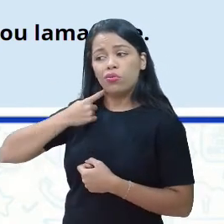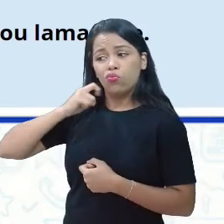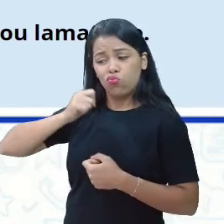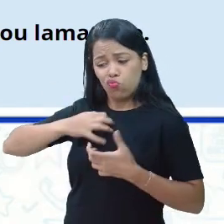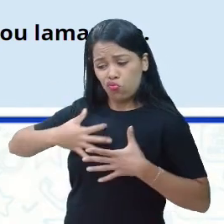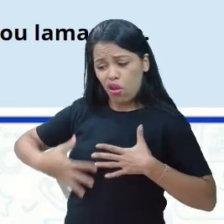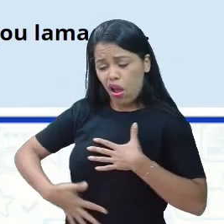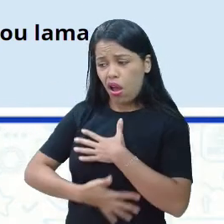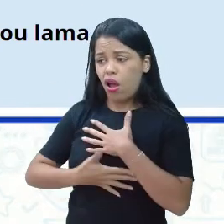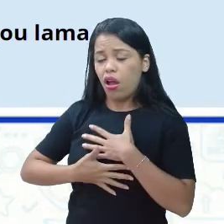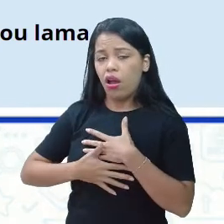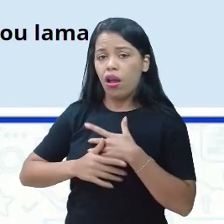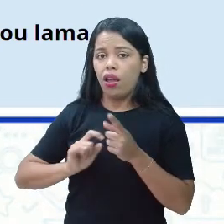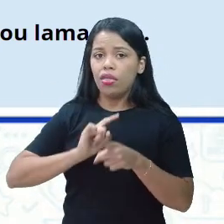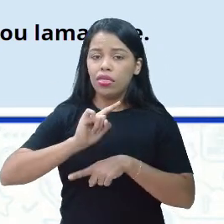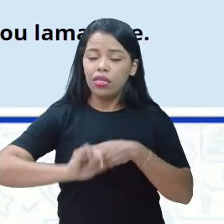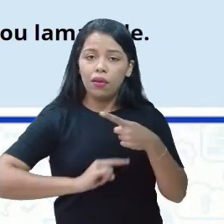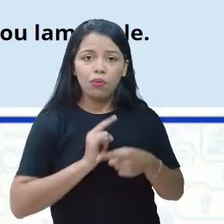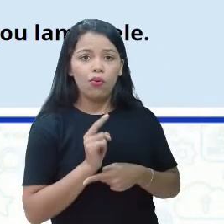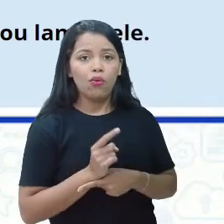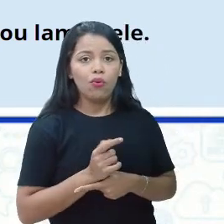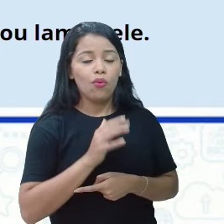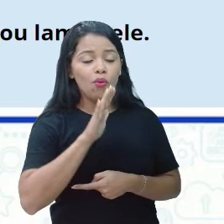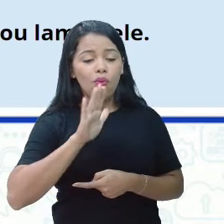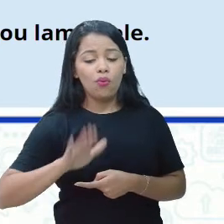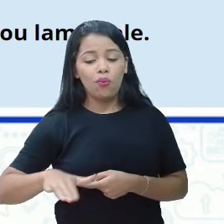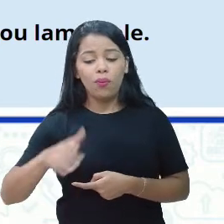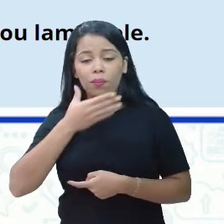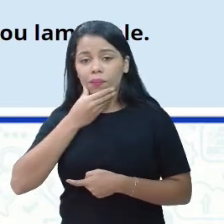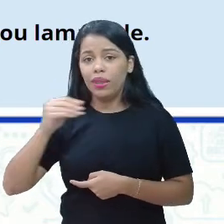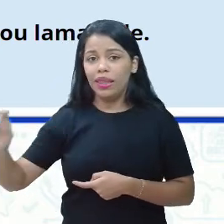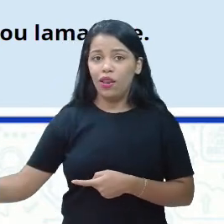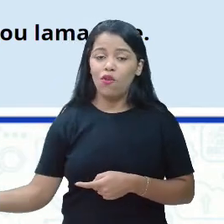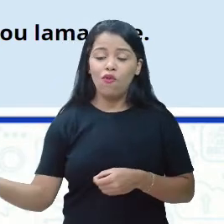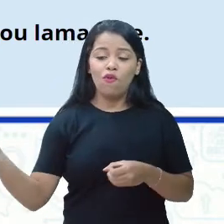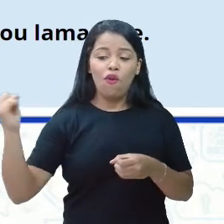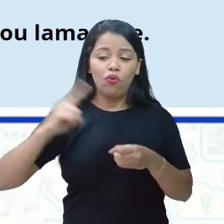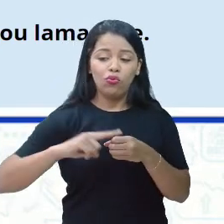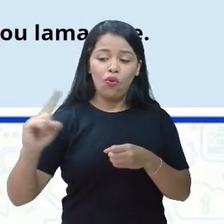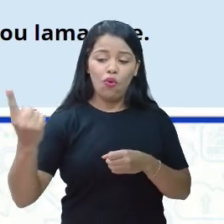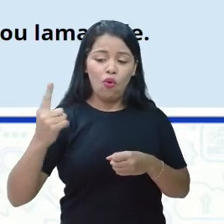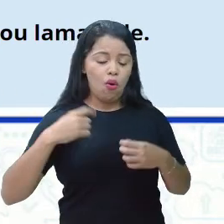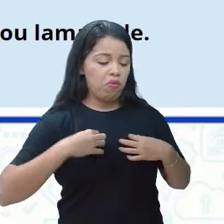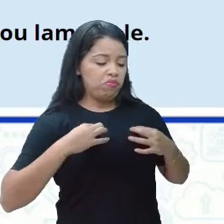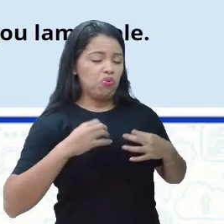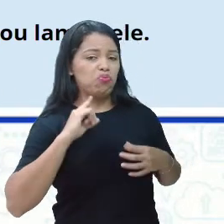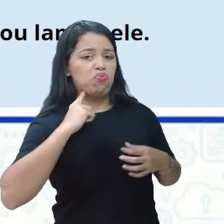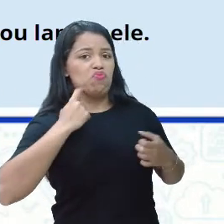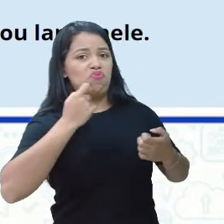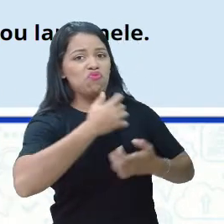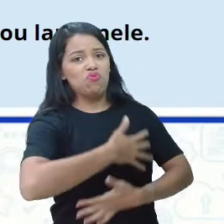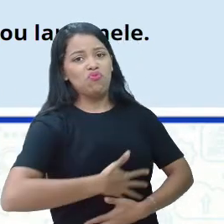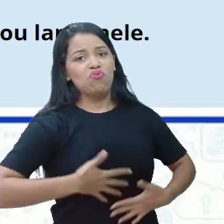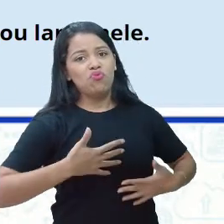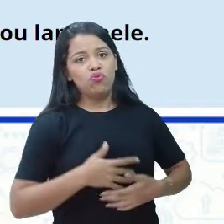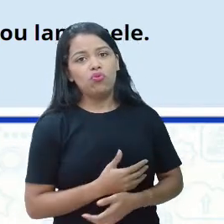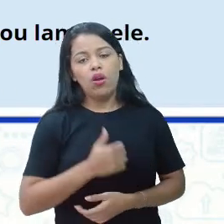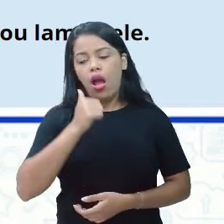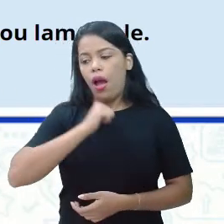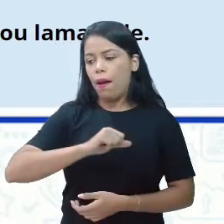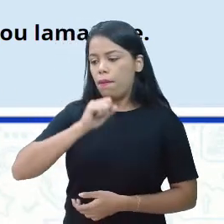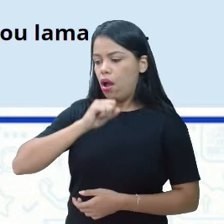sujar. Pouco depois, o menino voltou com a roupa suja de lama. A mãe, zangada,